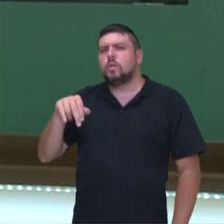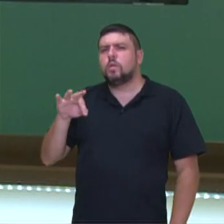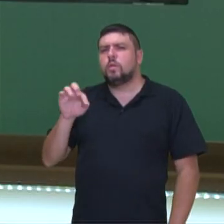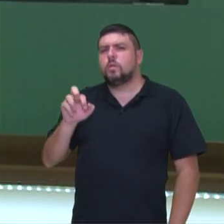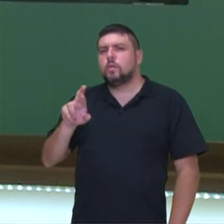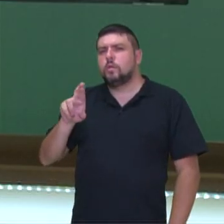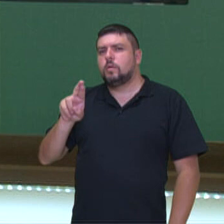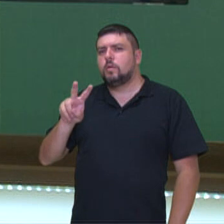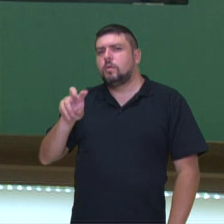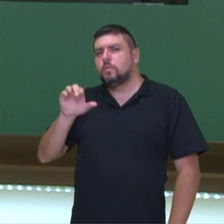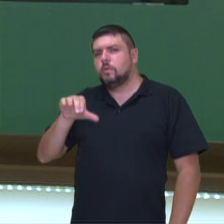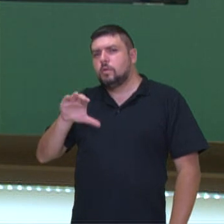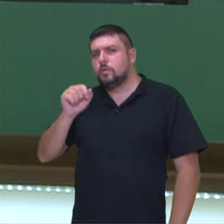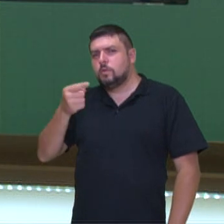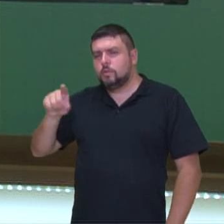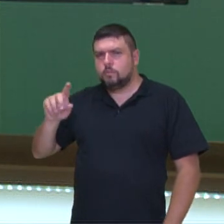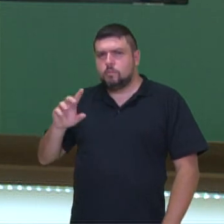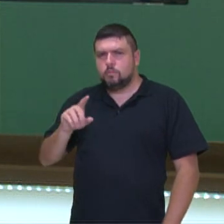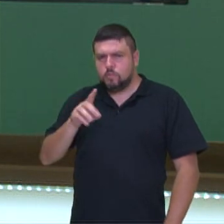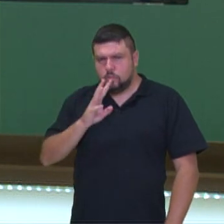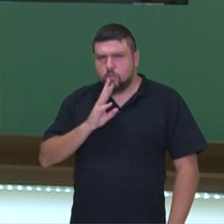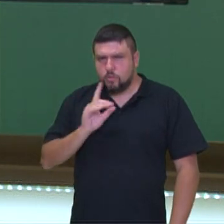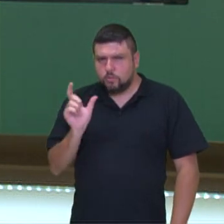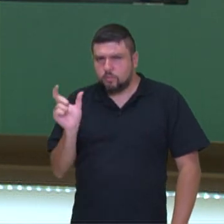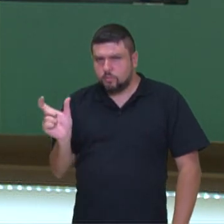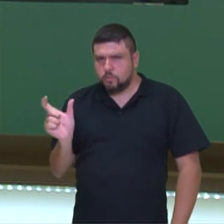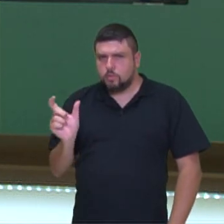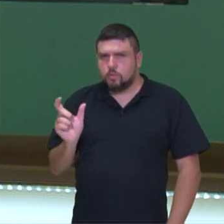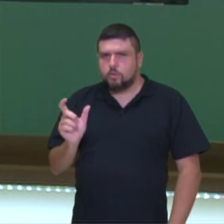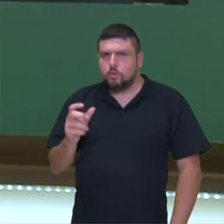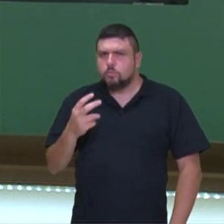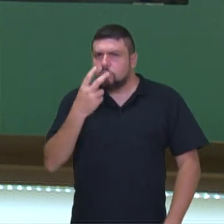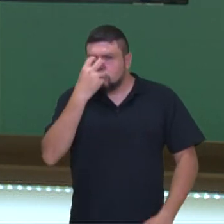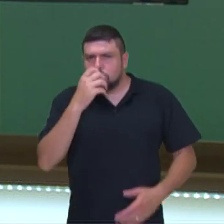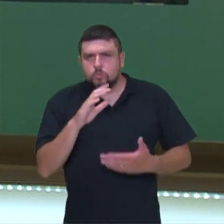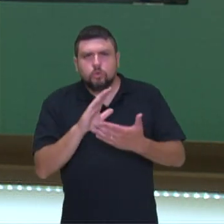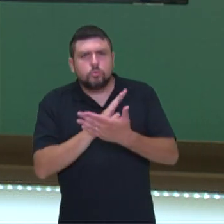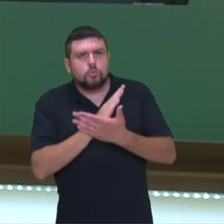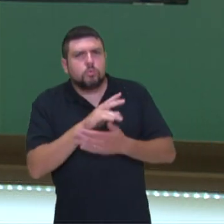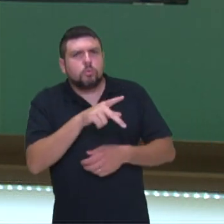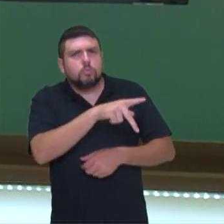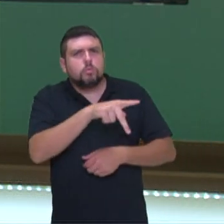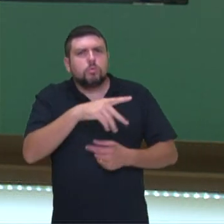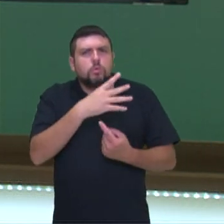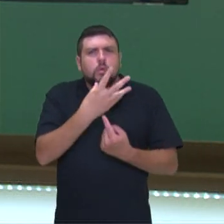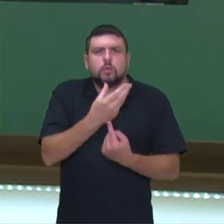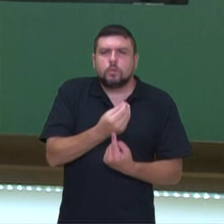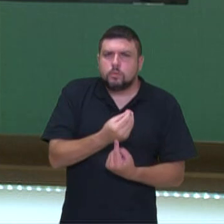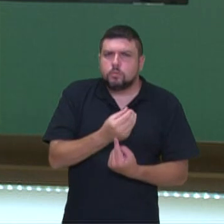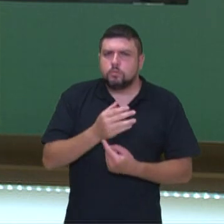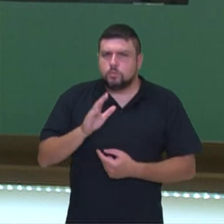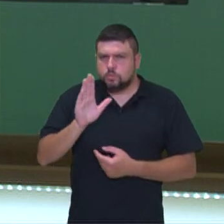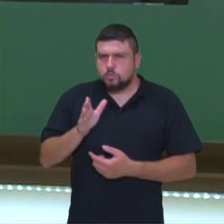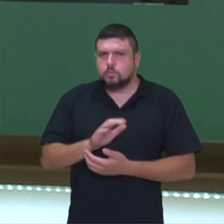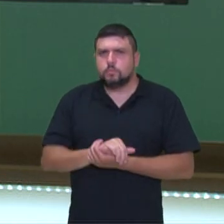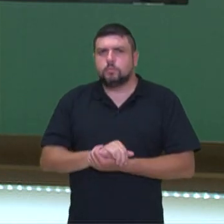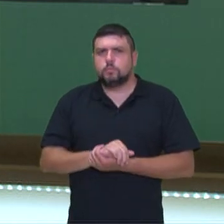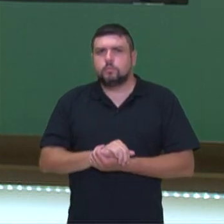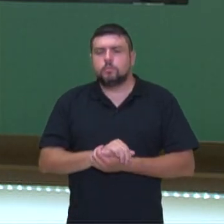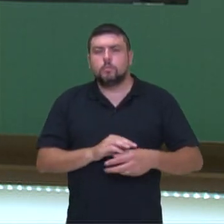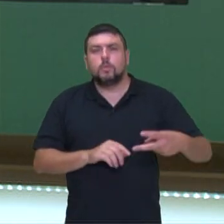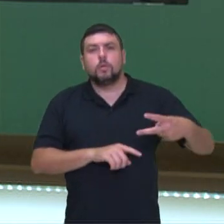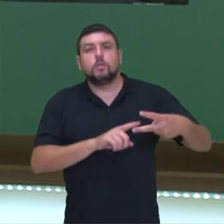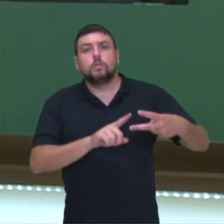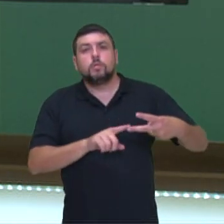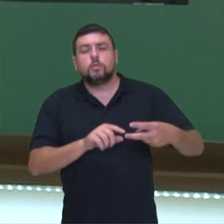algum momento da sua vida você escutou essa palavra? Já viu com algum professor de arte em algum momento da sua vida? E o